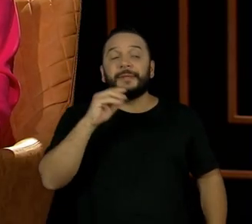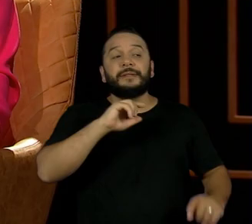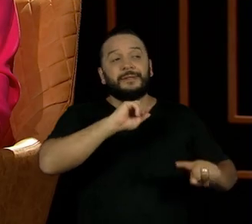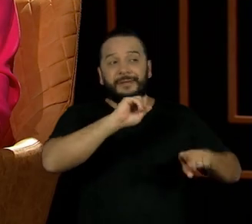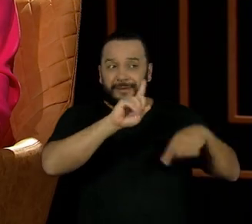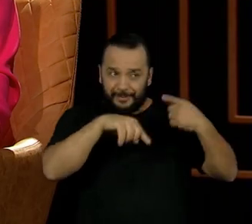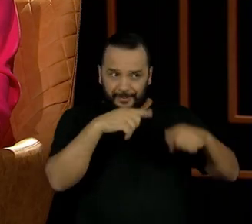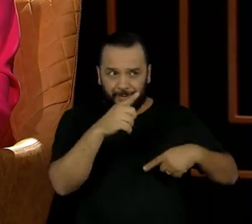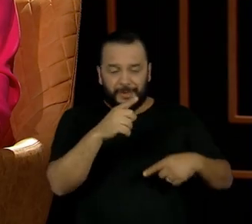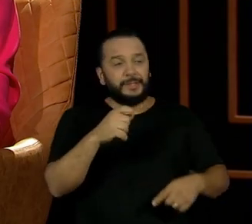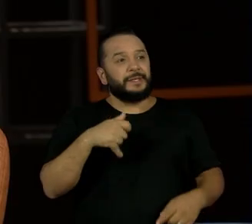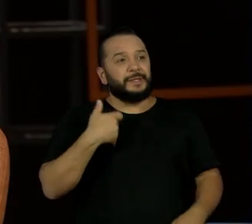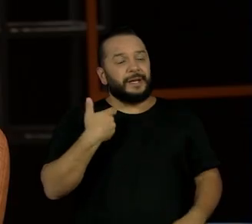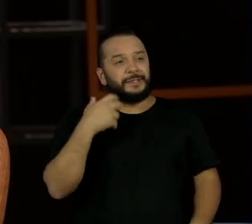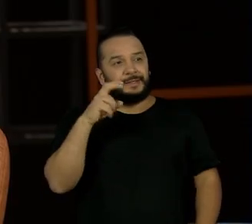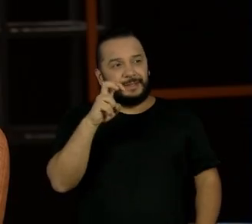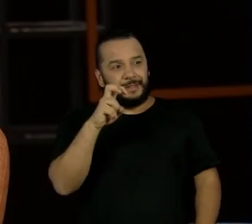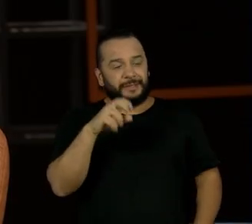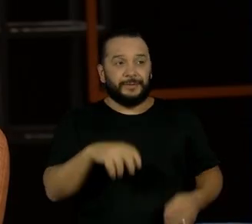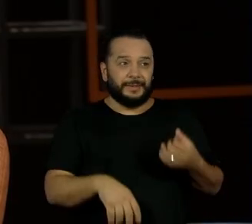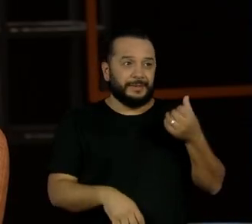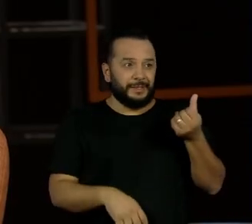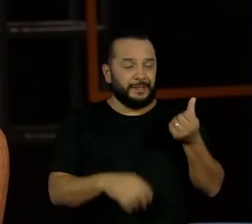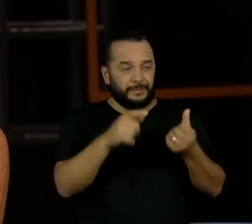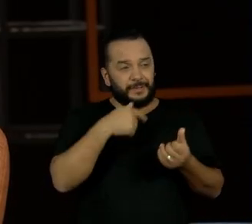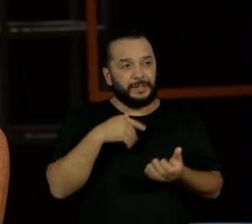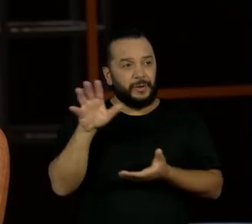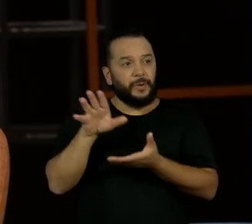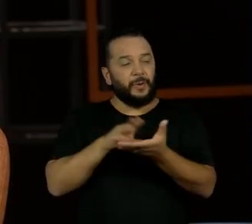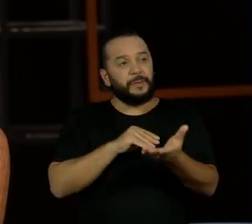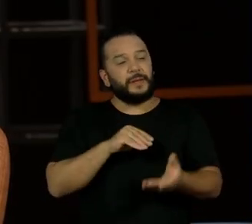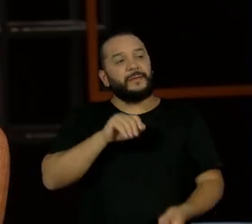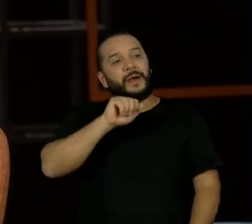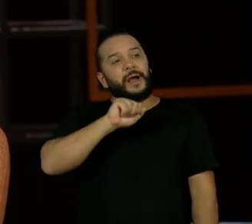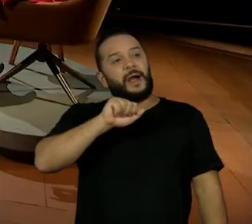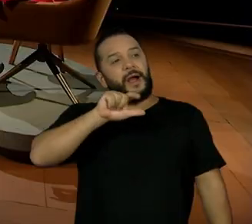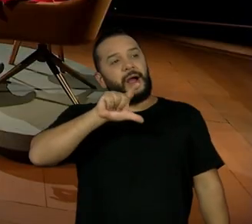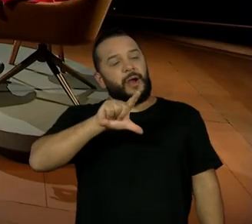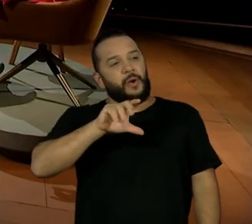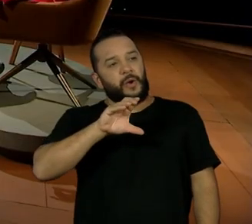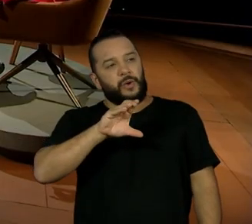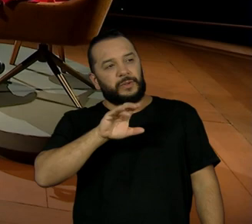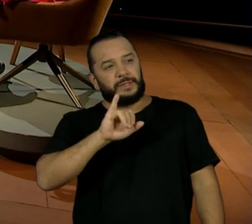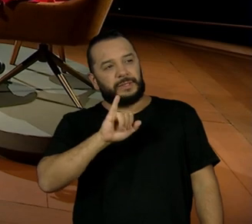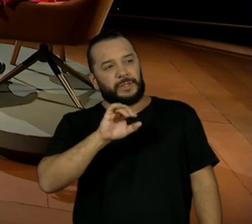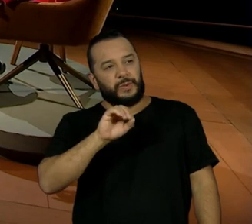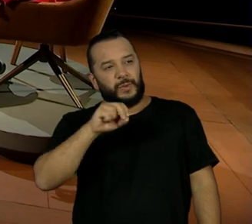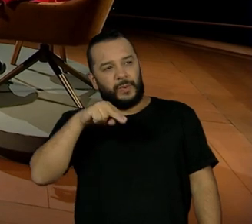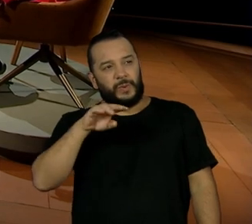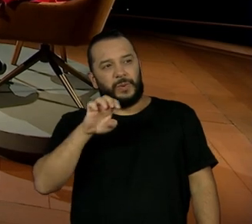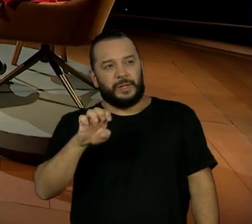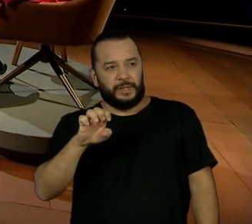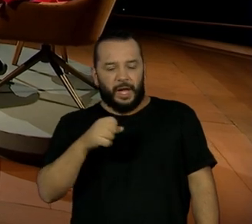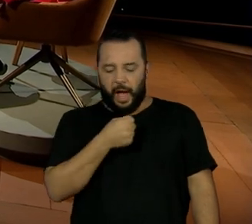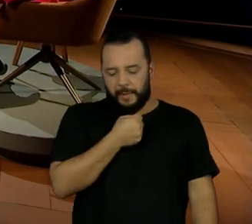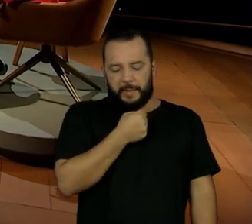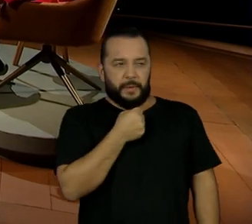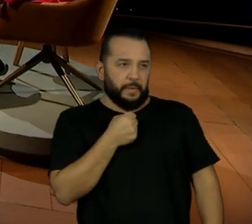lá pelos cinco seis anos você já imitava Alcione Isso você já deve lembrar